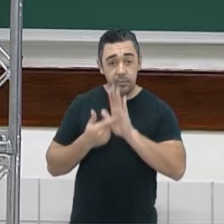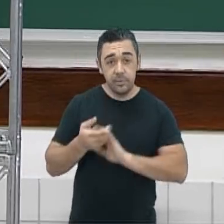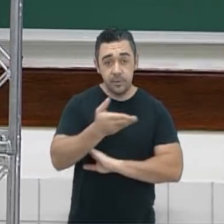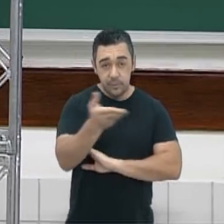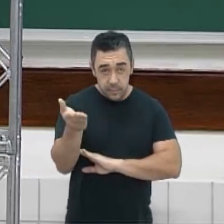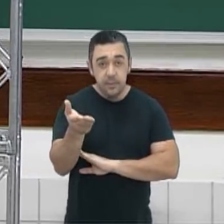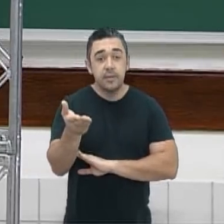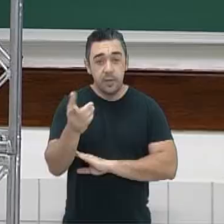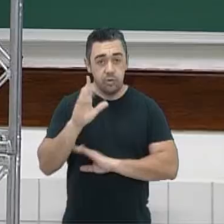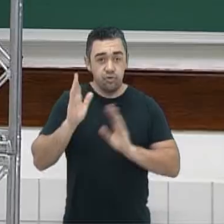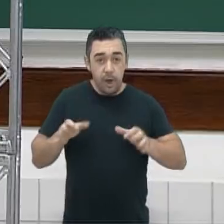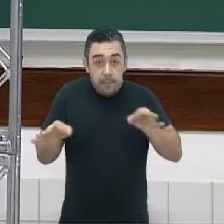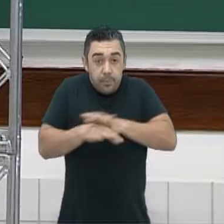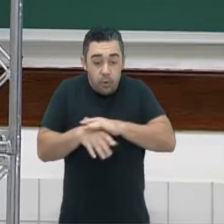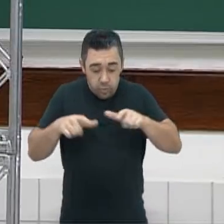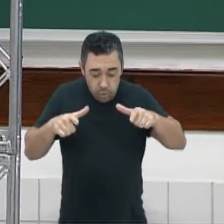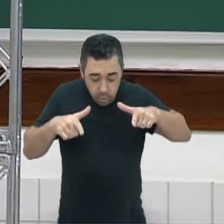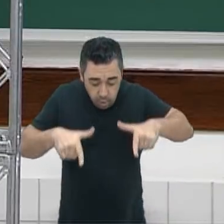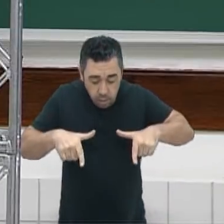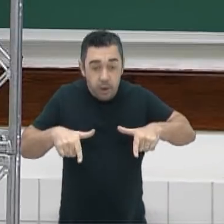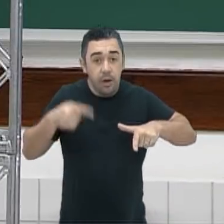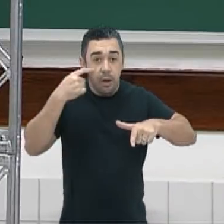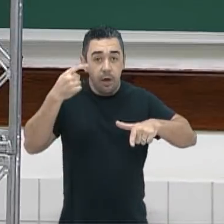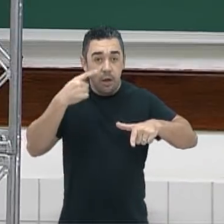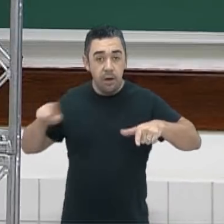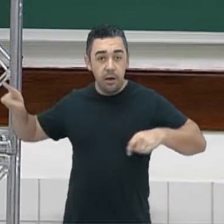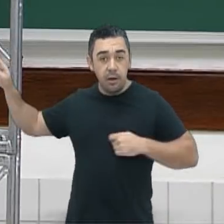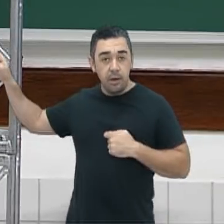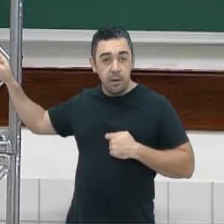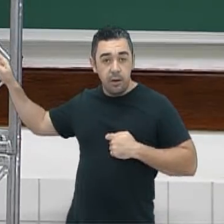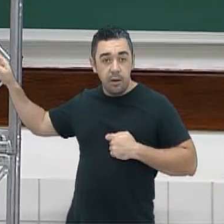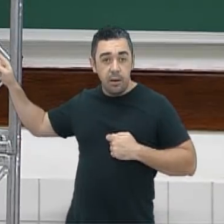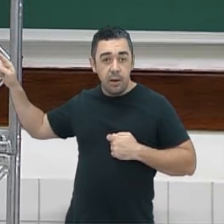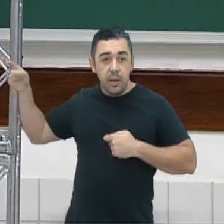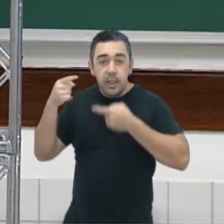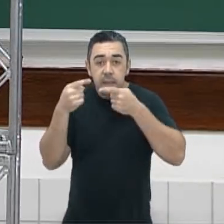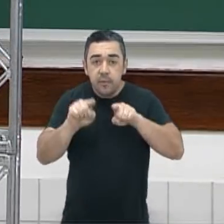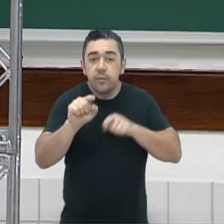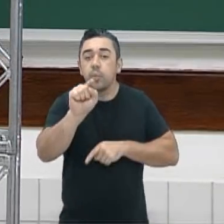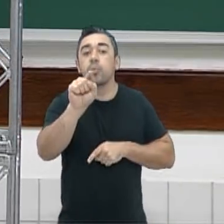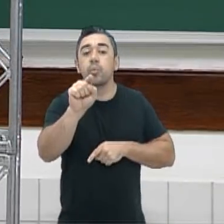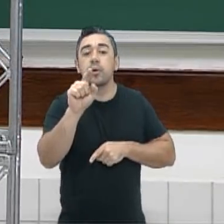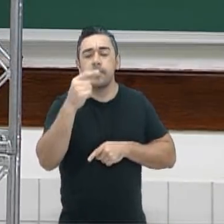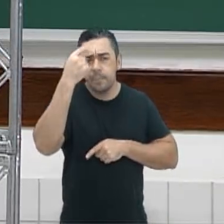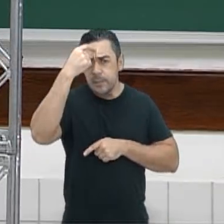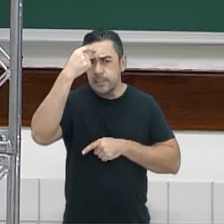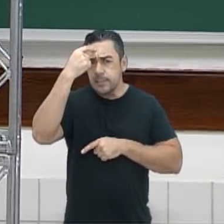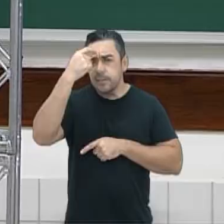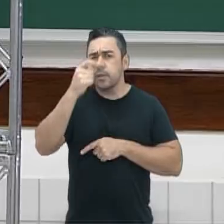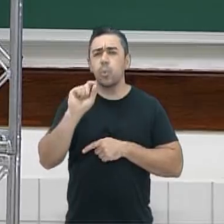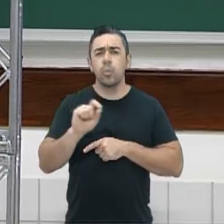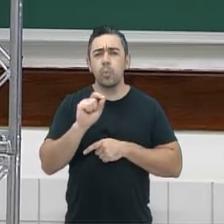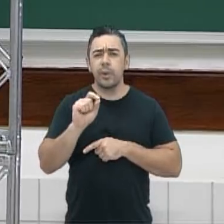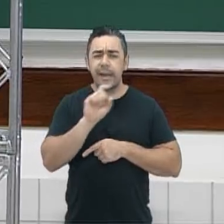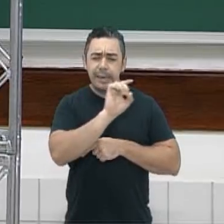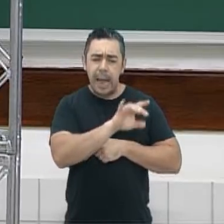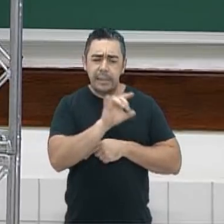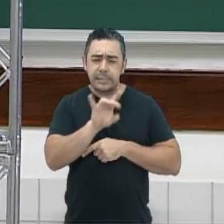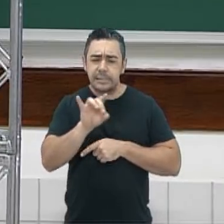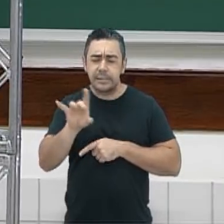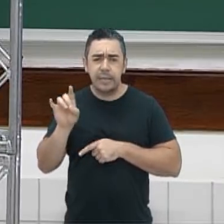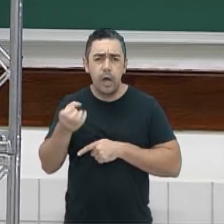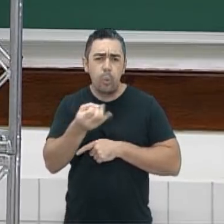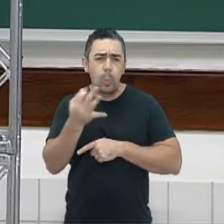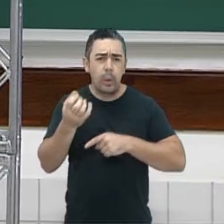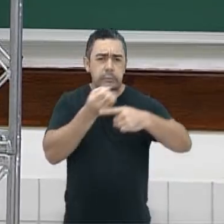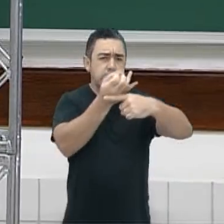tem o tangram montado. E aí o desafio era primeiro pensar o quê? Para eu poder saber quanto que cada peça valia